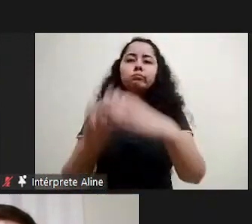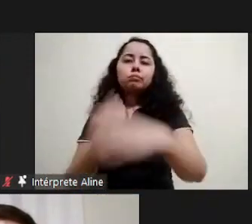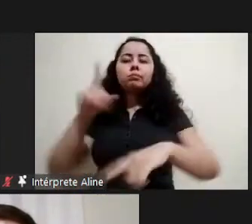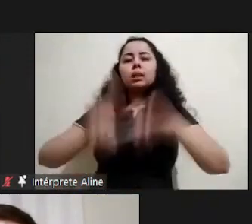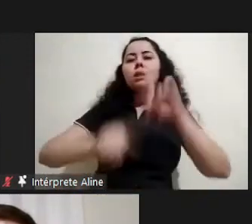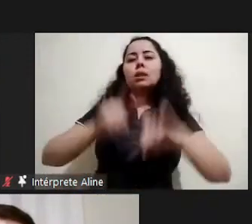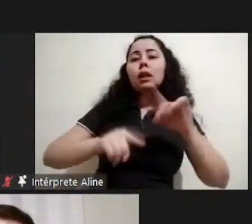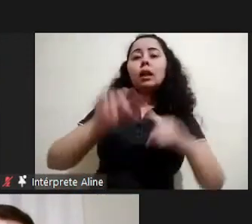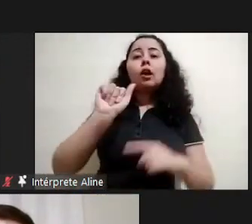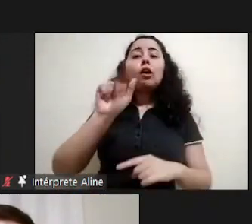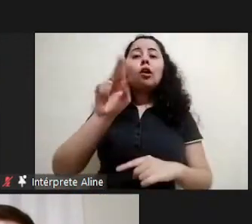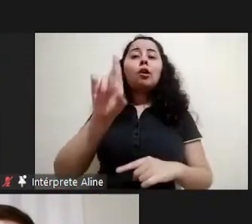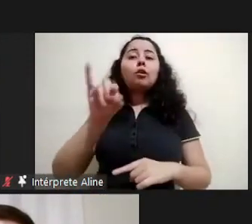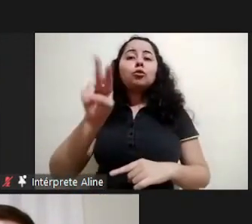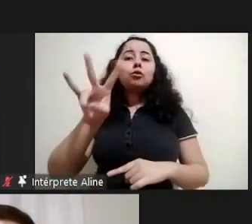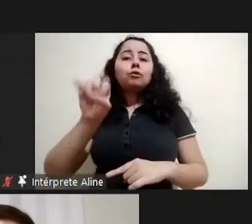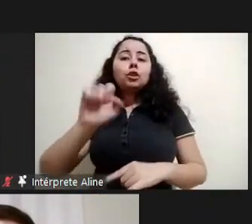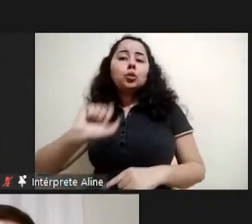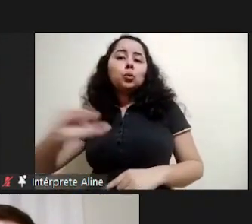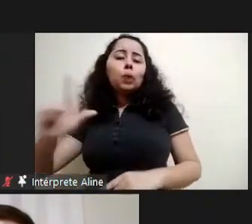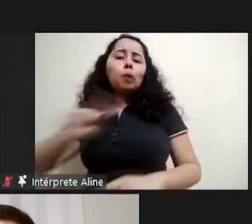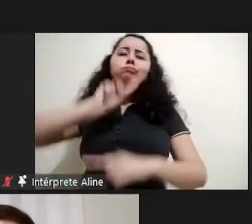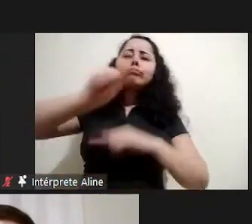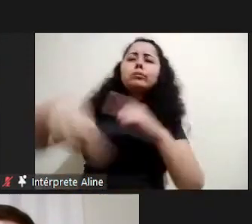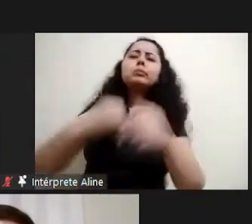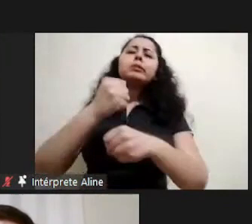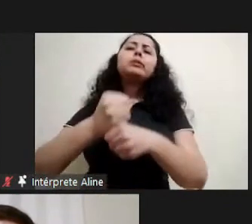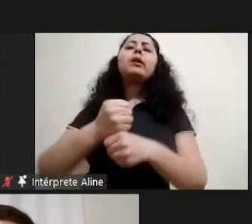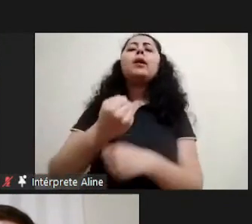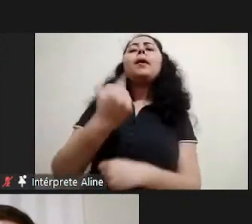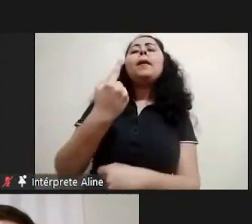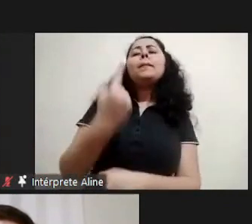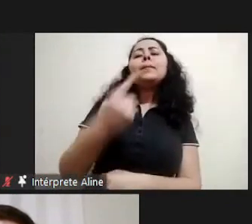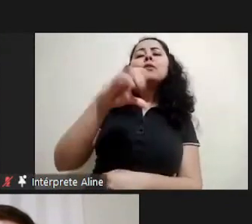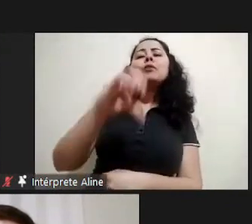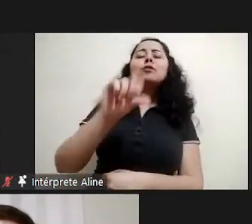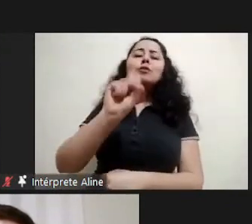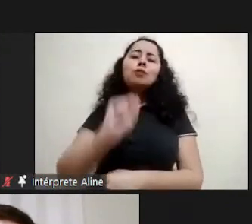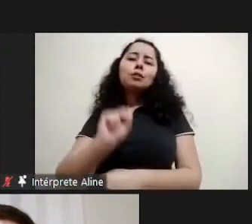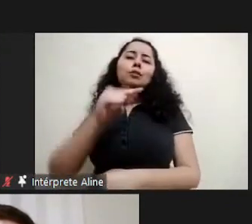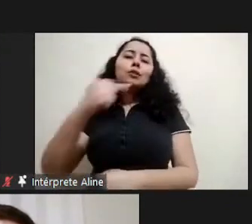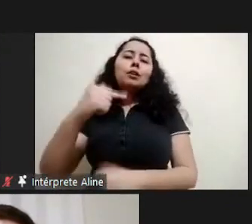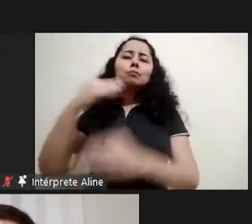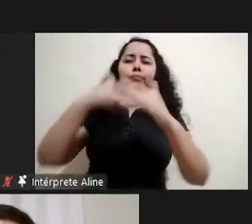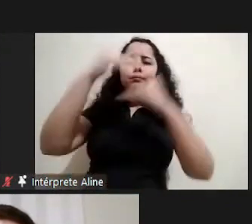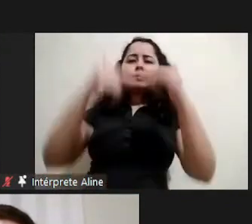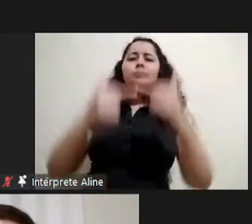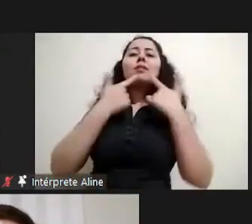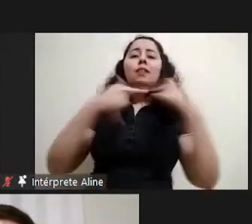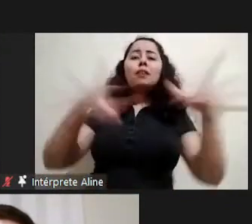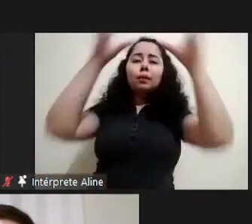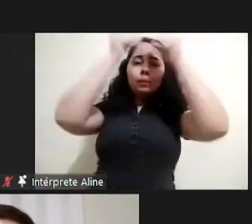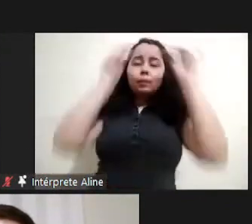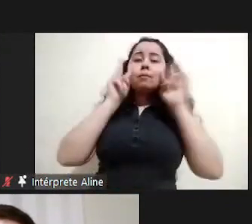em 1987, com a especialização em Evolução da Linguagem Visual como Registro Histórico.